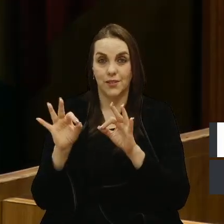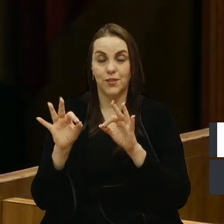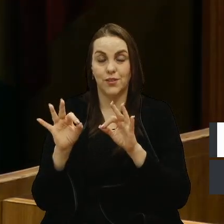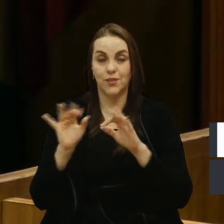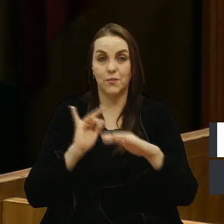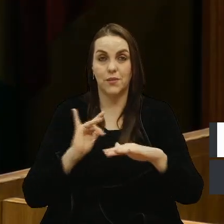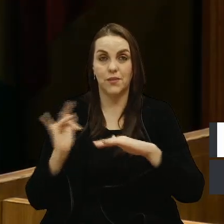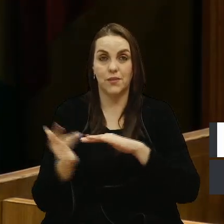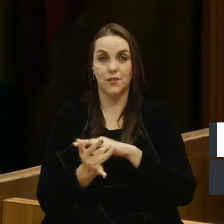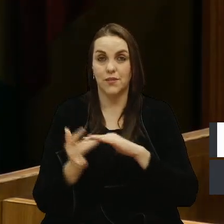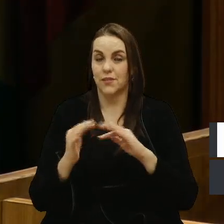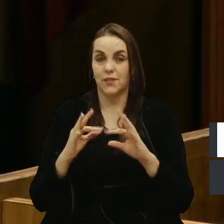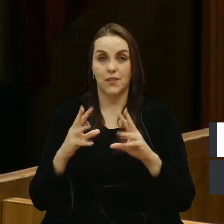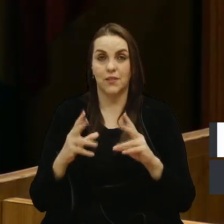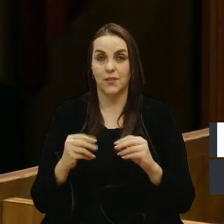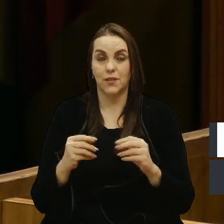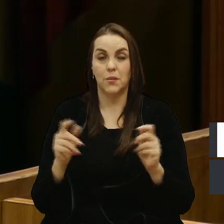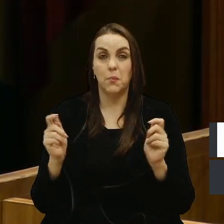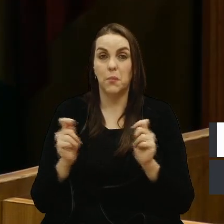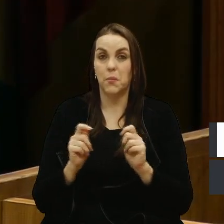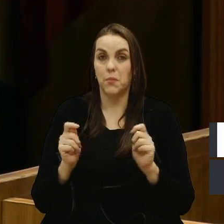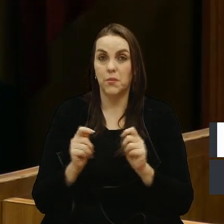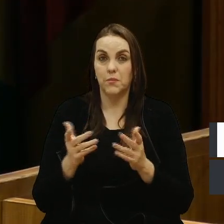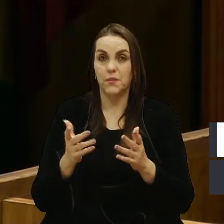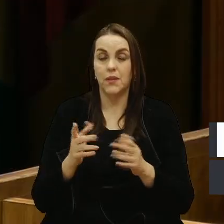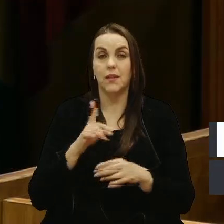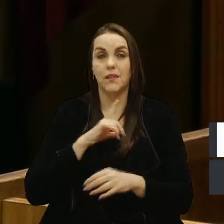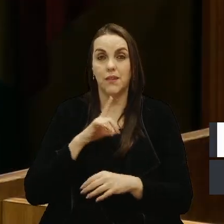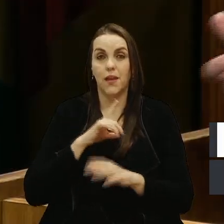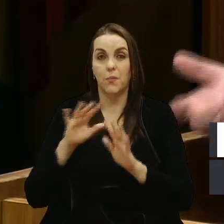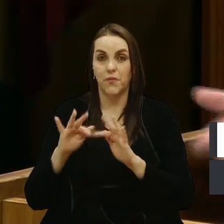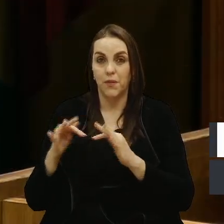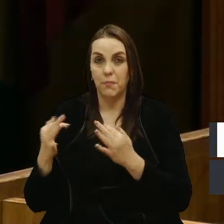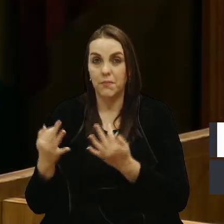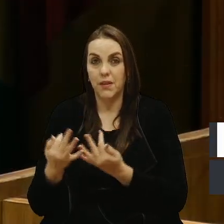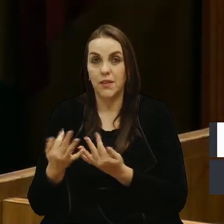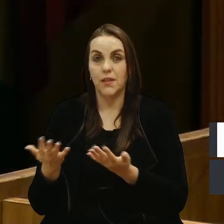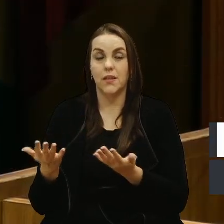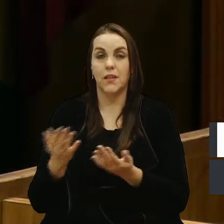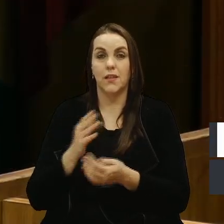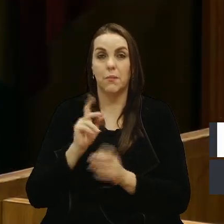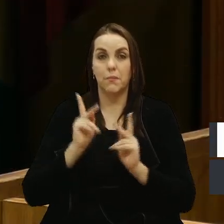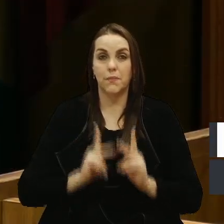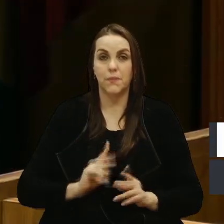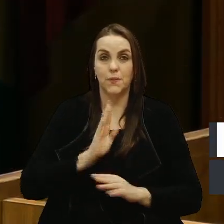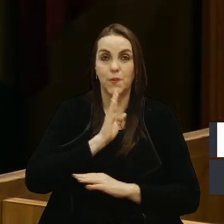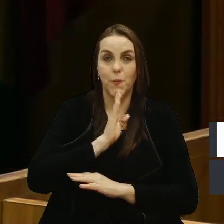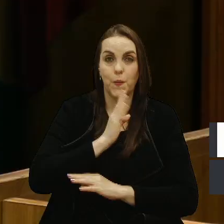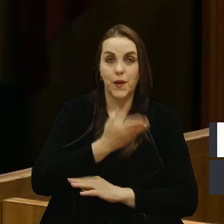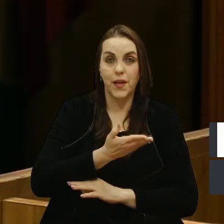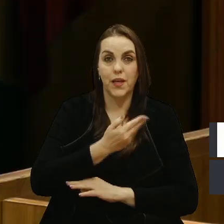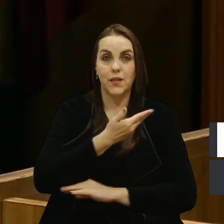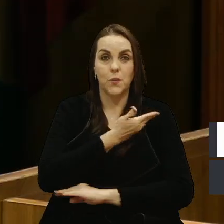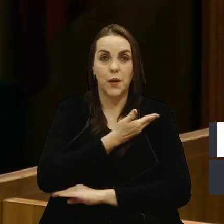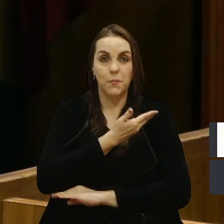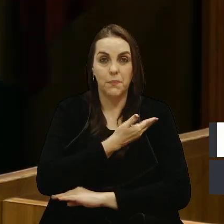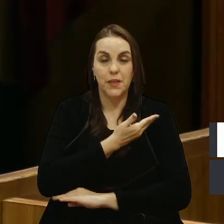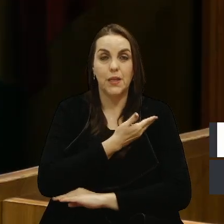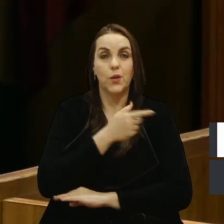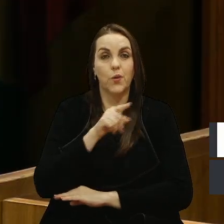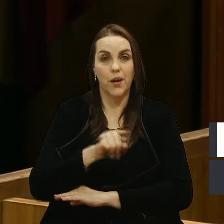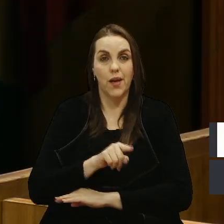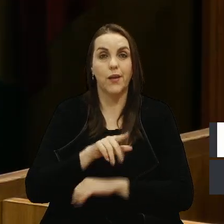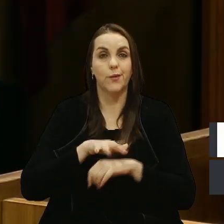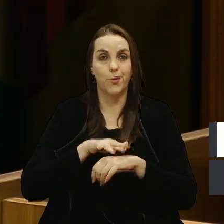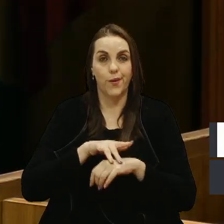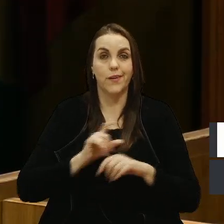de comunicação, que já não teve um parente, um familiar, um conhecido, um amigo acometido por essa enfermidade,